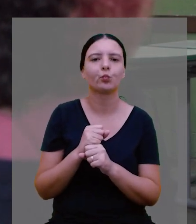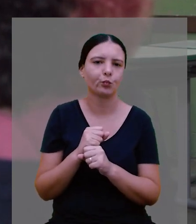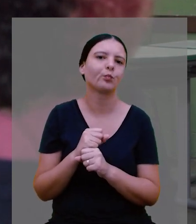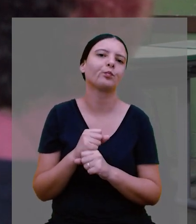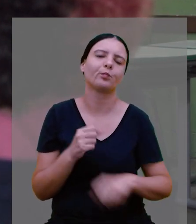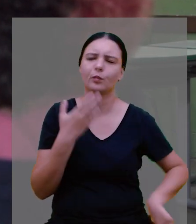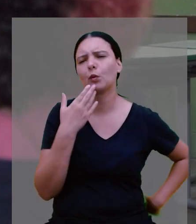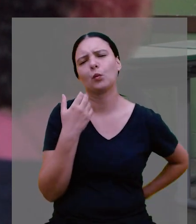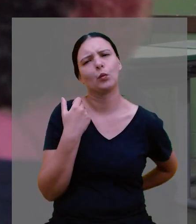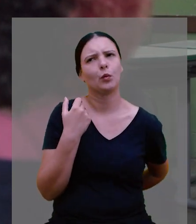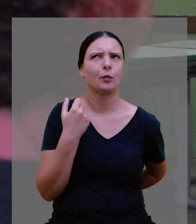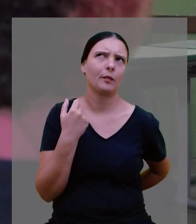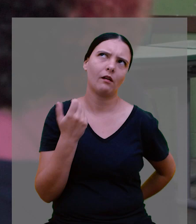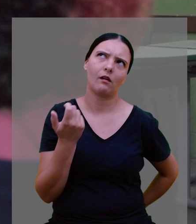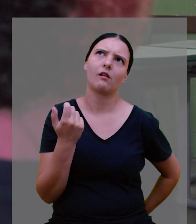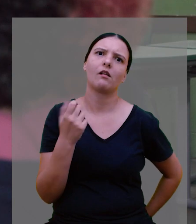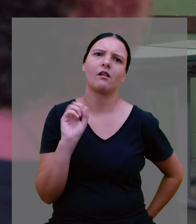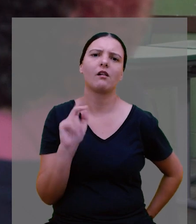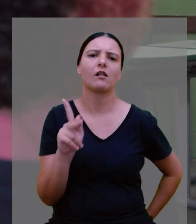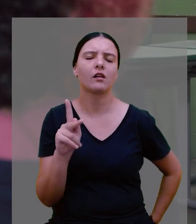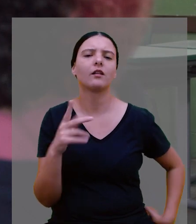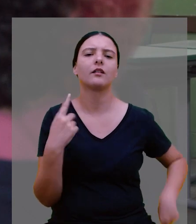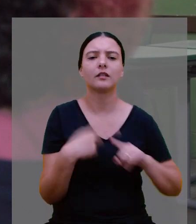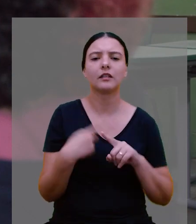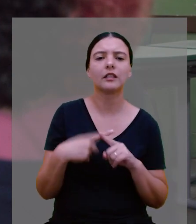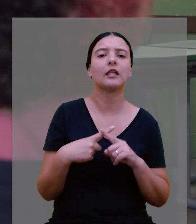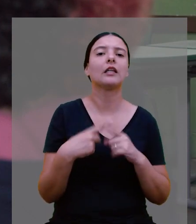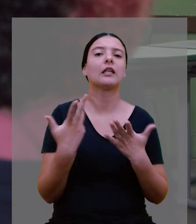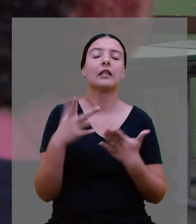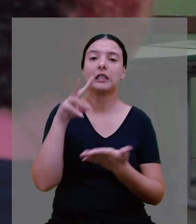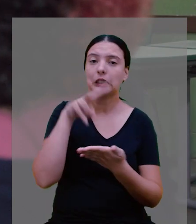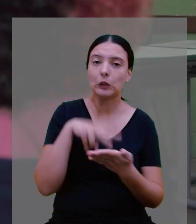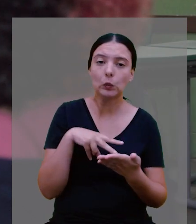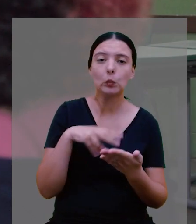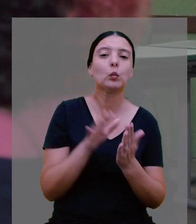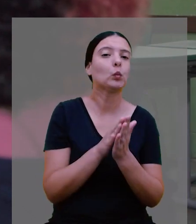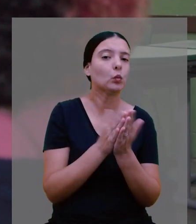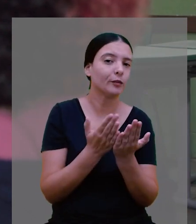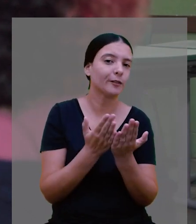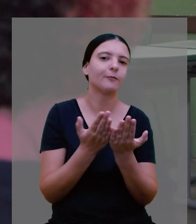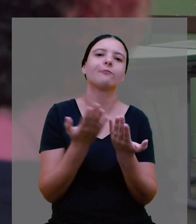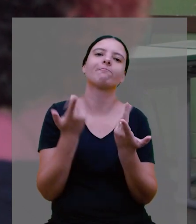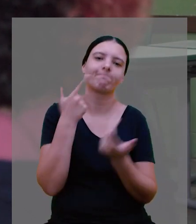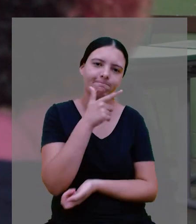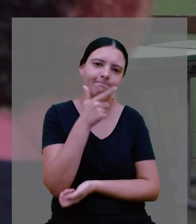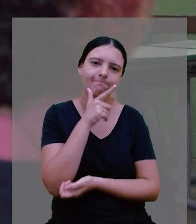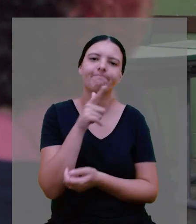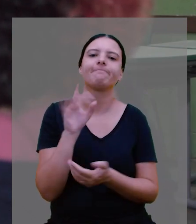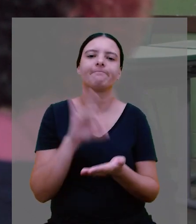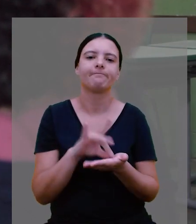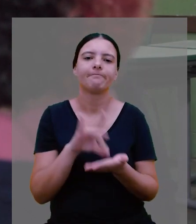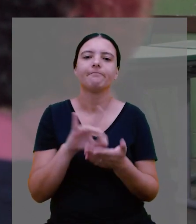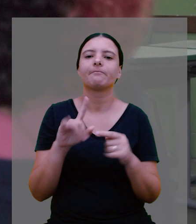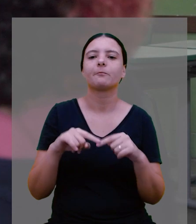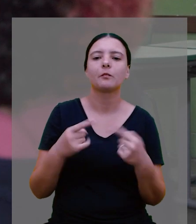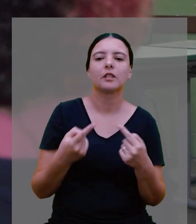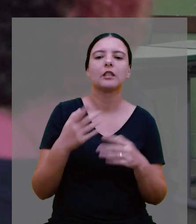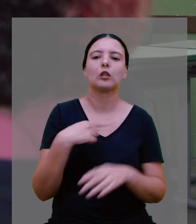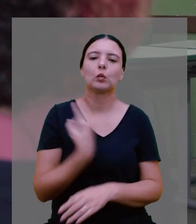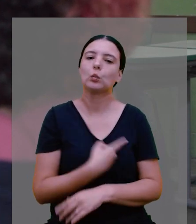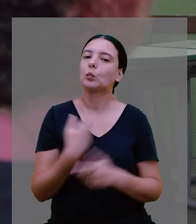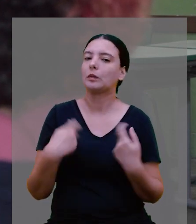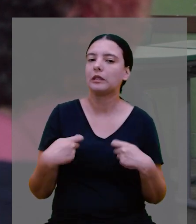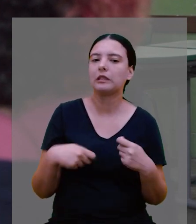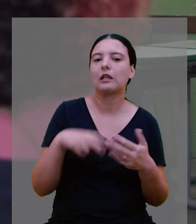tudo bem, né? Tudo bem que a leitura e o livro têm ganhos objetivos, ganhos reais, né? A gente precisa